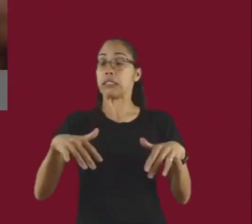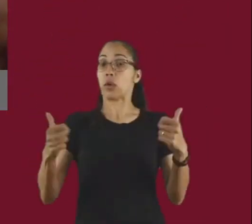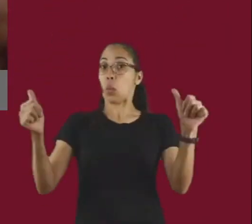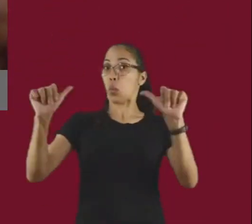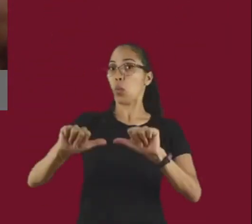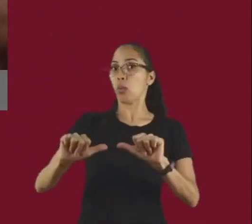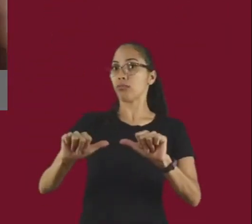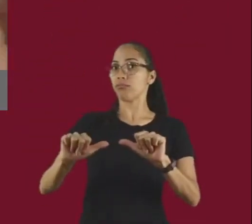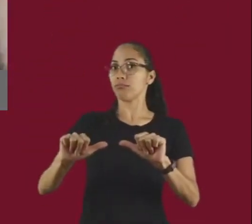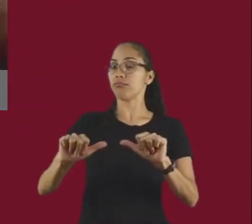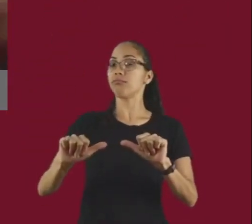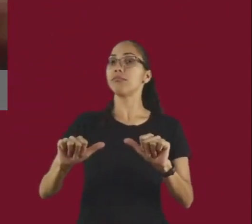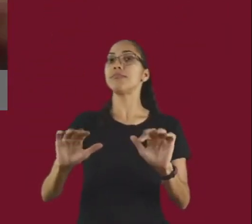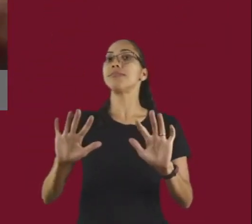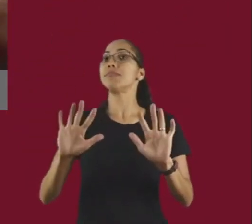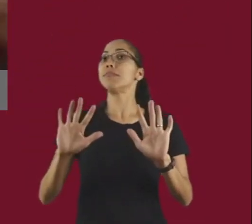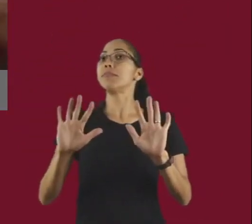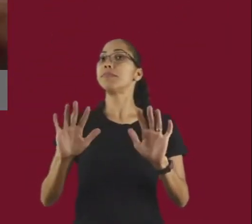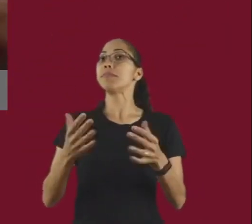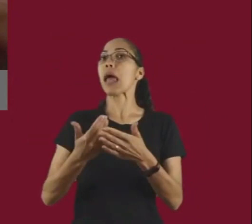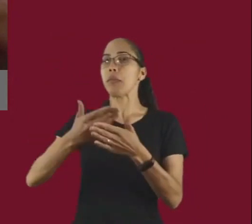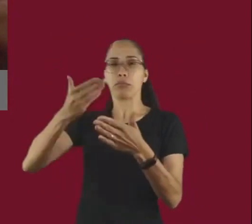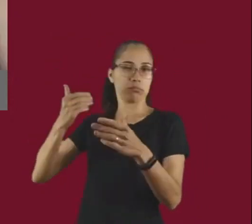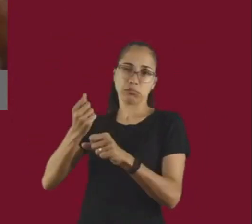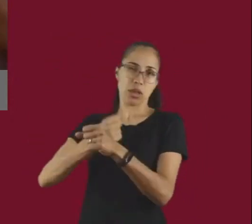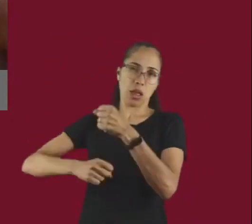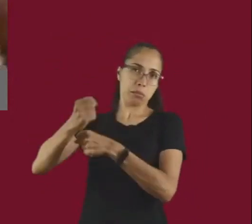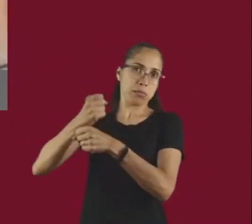5 anos atrás, do que o ano passado,